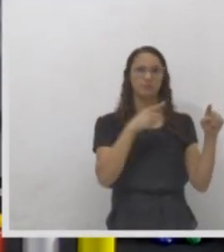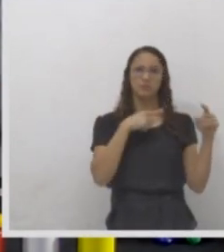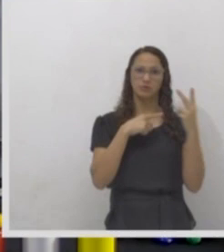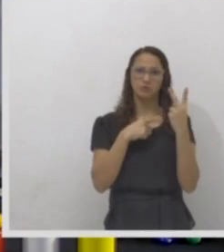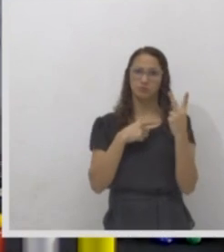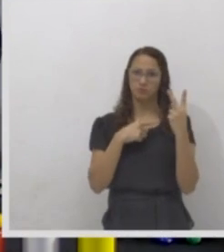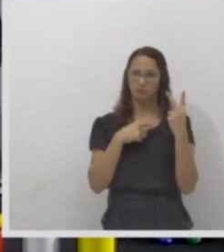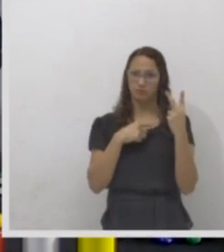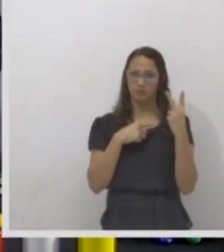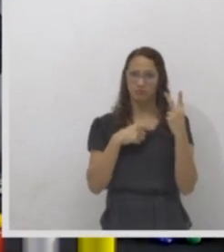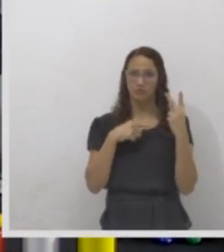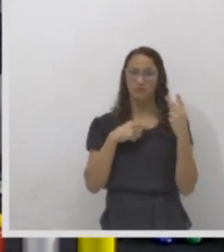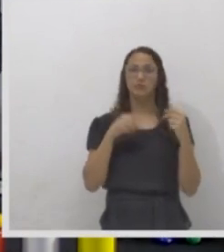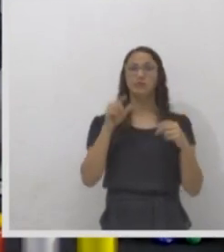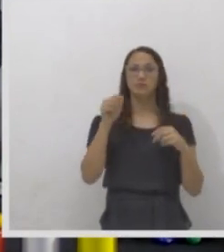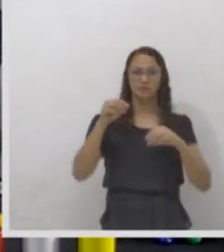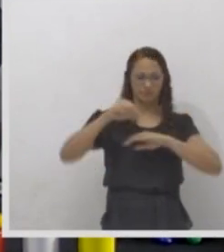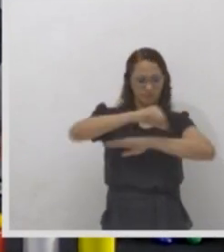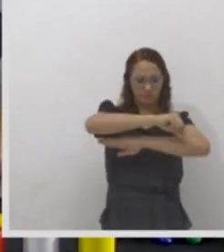a régua,